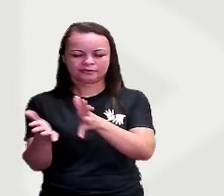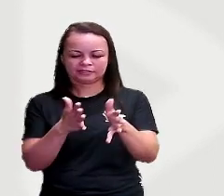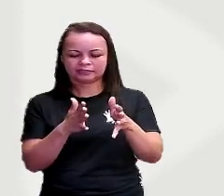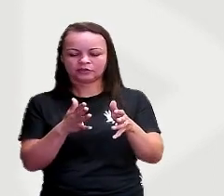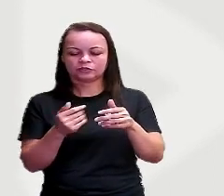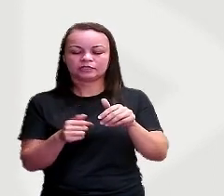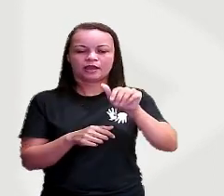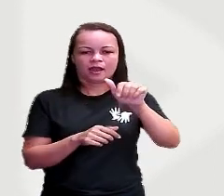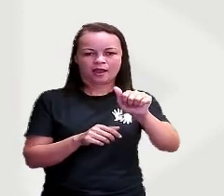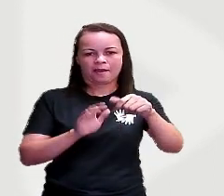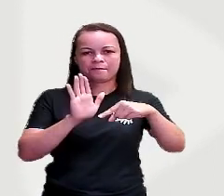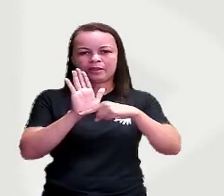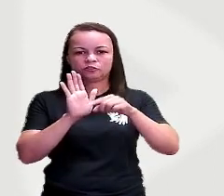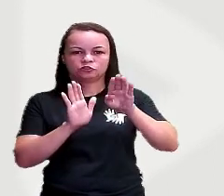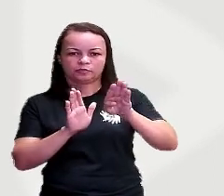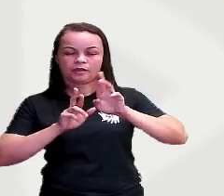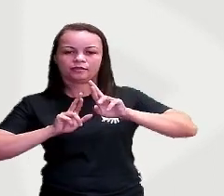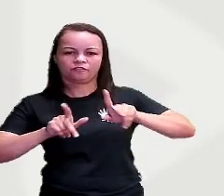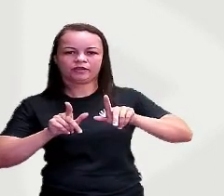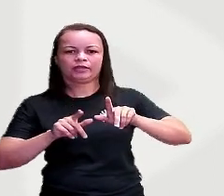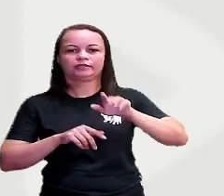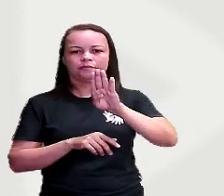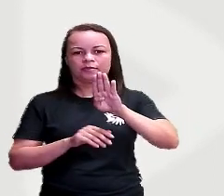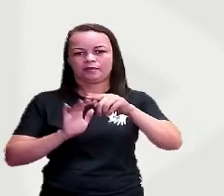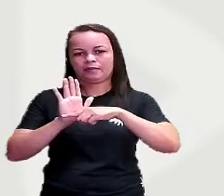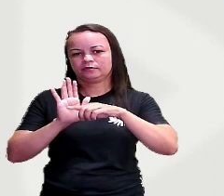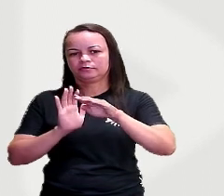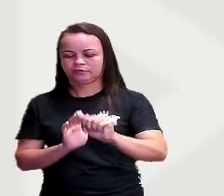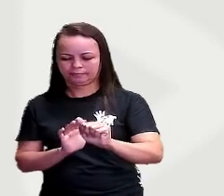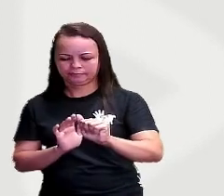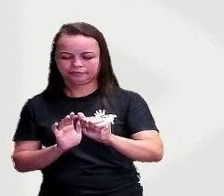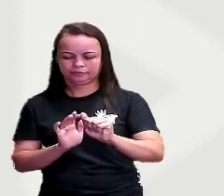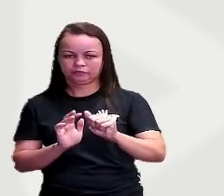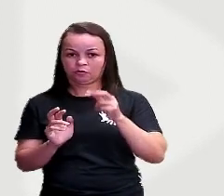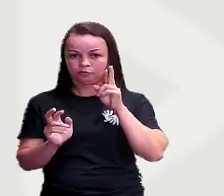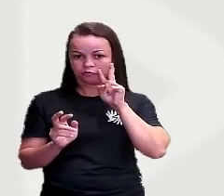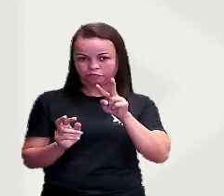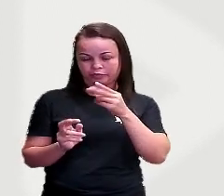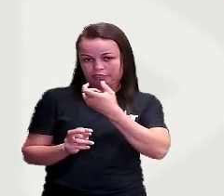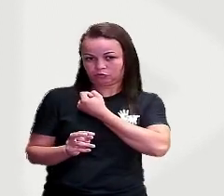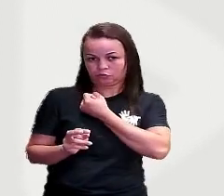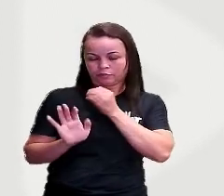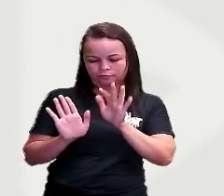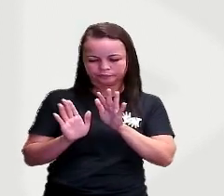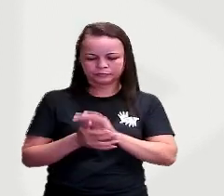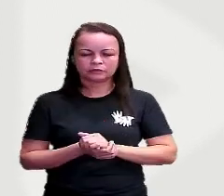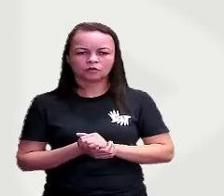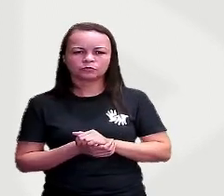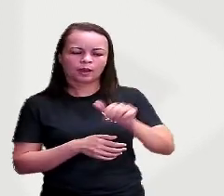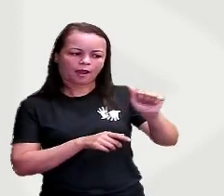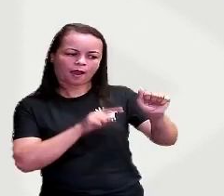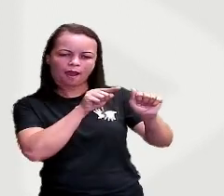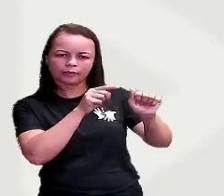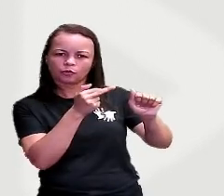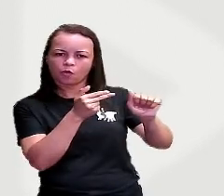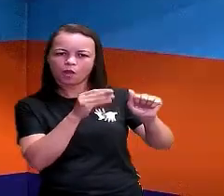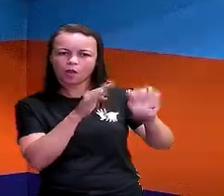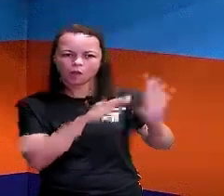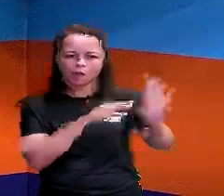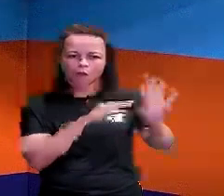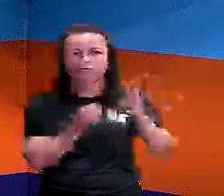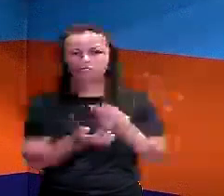de B menos A. Vamos colocar números aí nessa relação. Vamos supor que A seja 4 e B